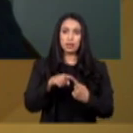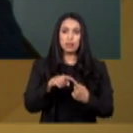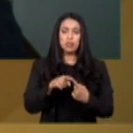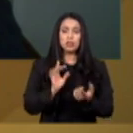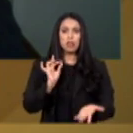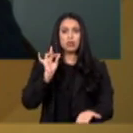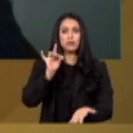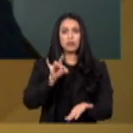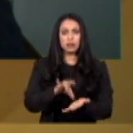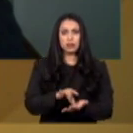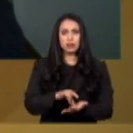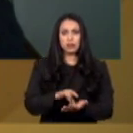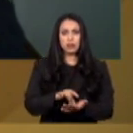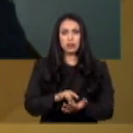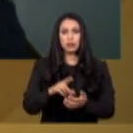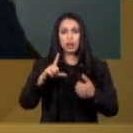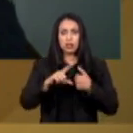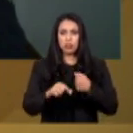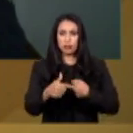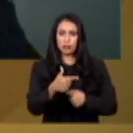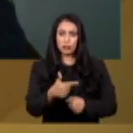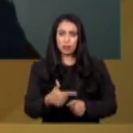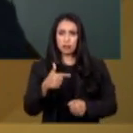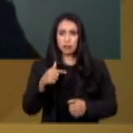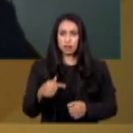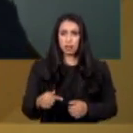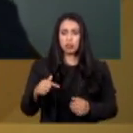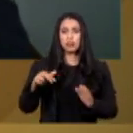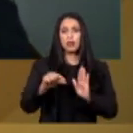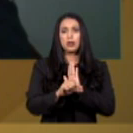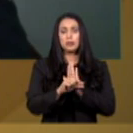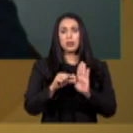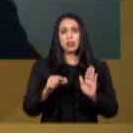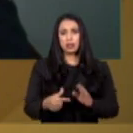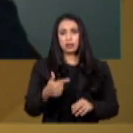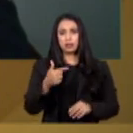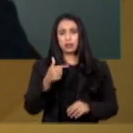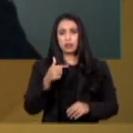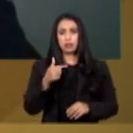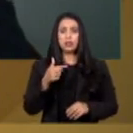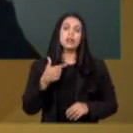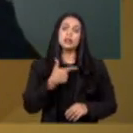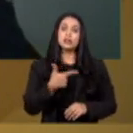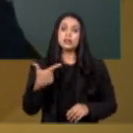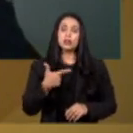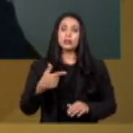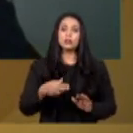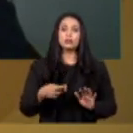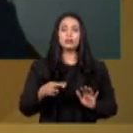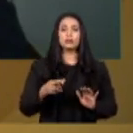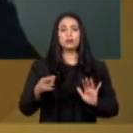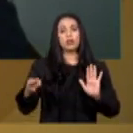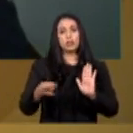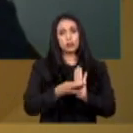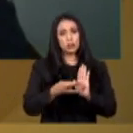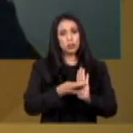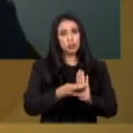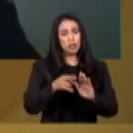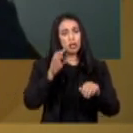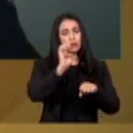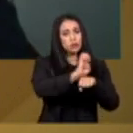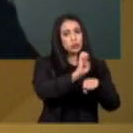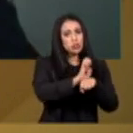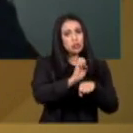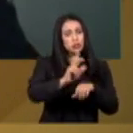no artigo 27 para o 2º do regimento interno do tribunal de justiça do estado de são paulo e do artigo